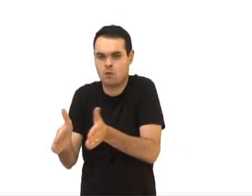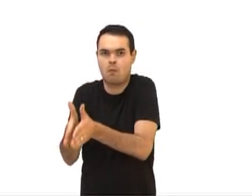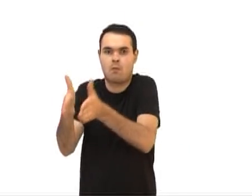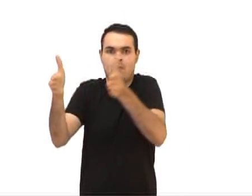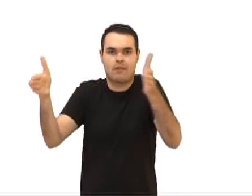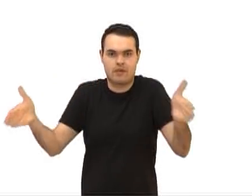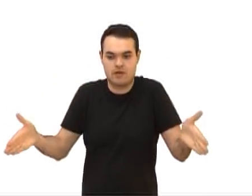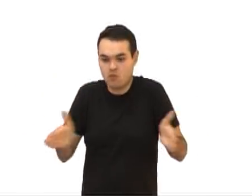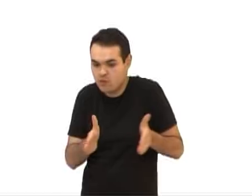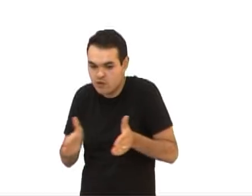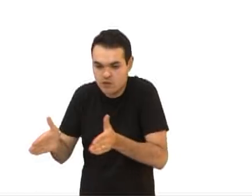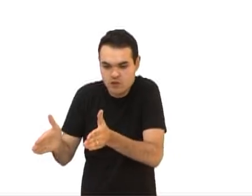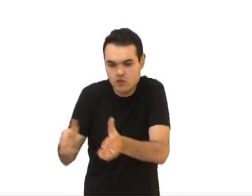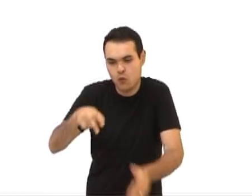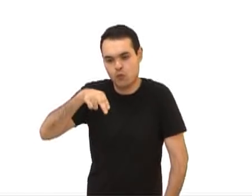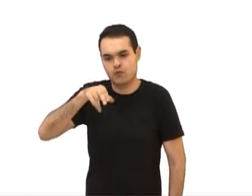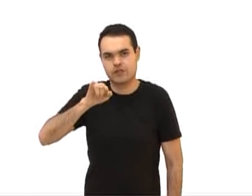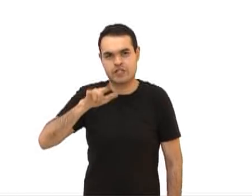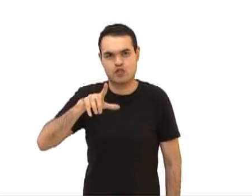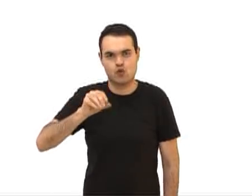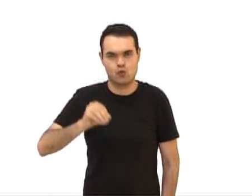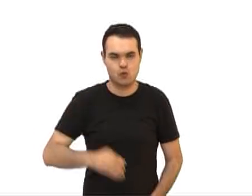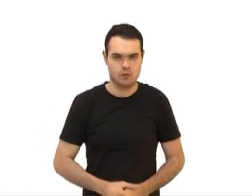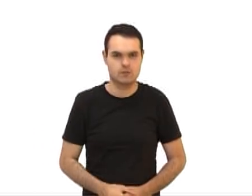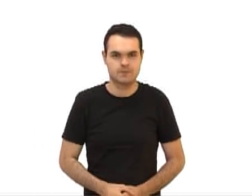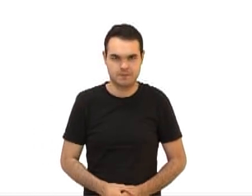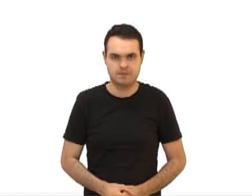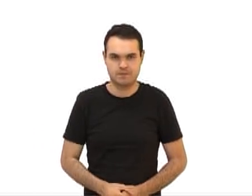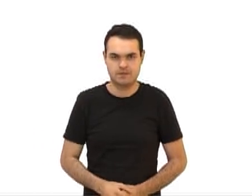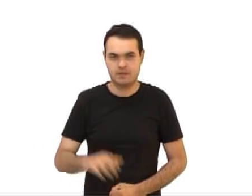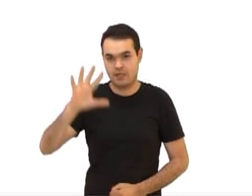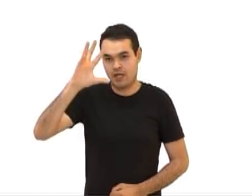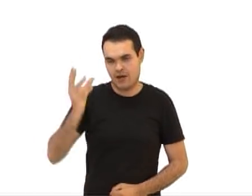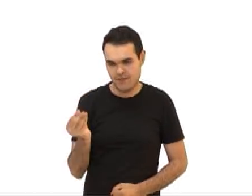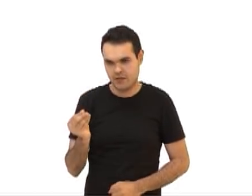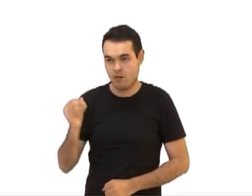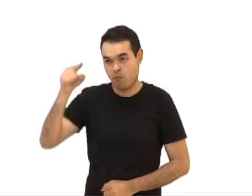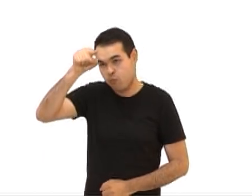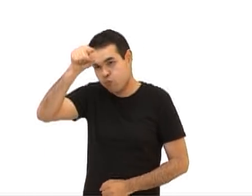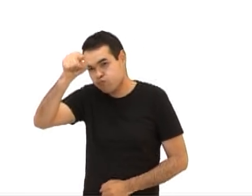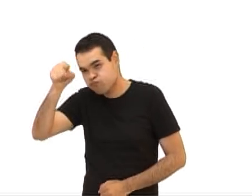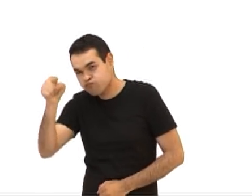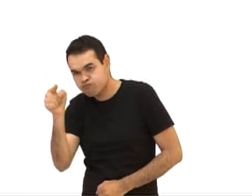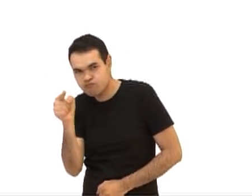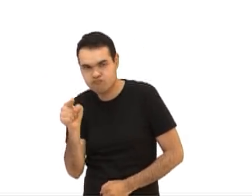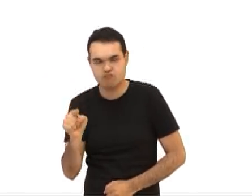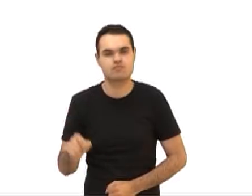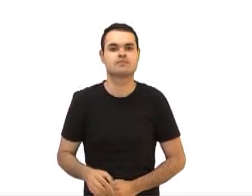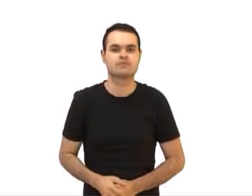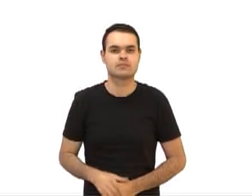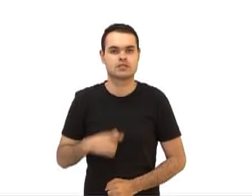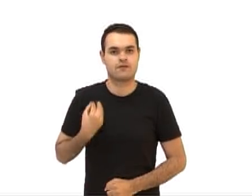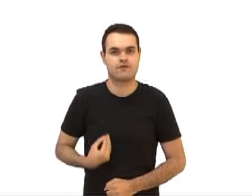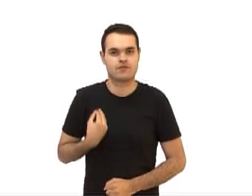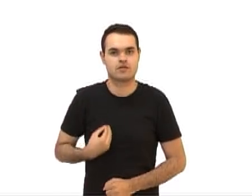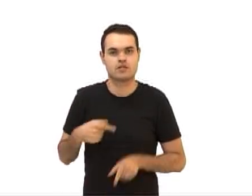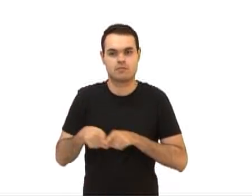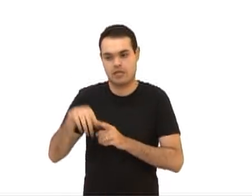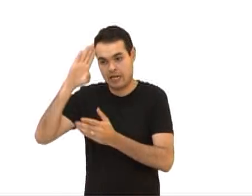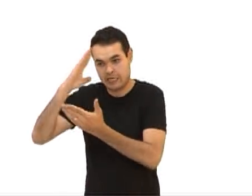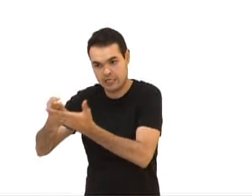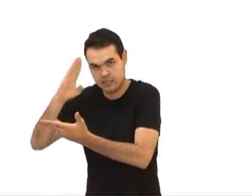o famoso Rio Nilo, né? Que corta boa parte da África. Por ser tão importante para a sobrevivência, fazia até parte das